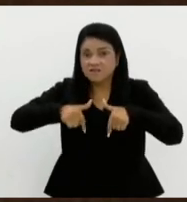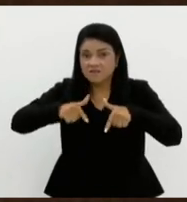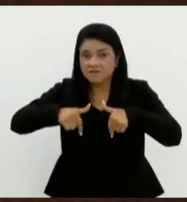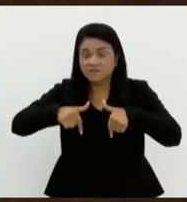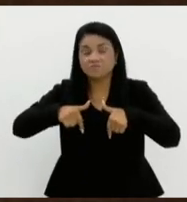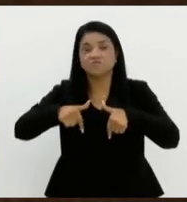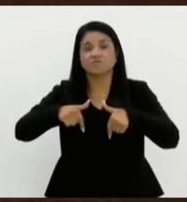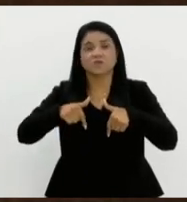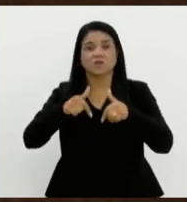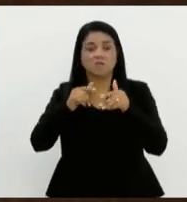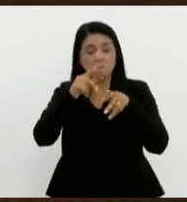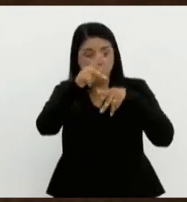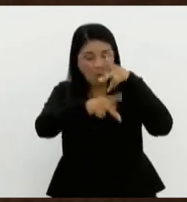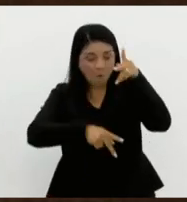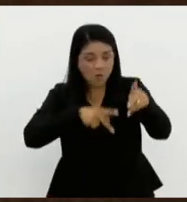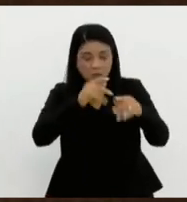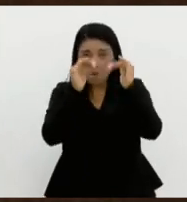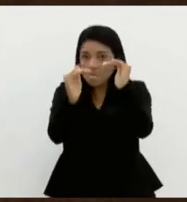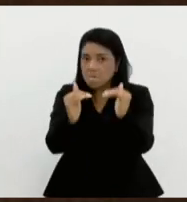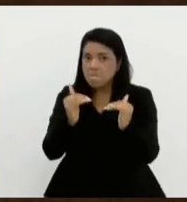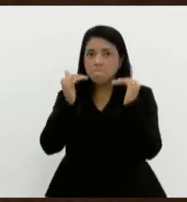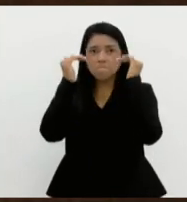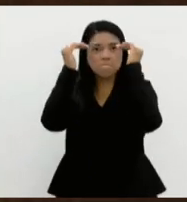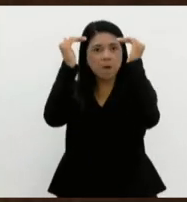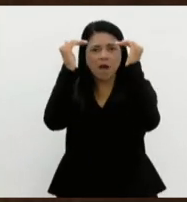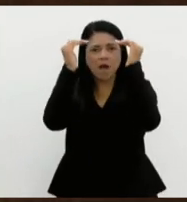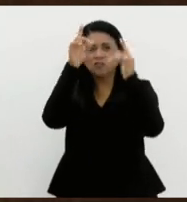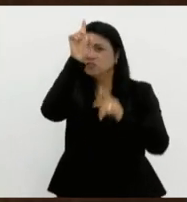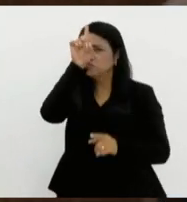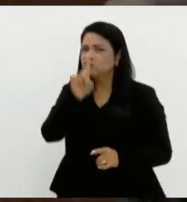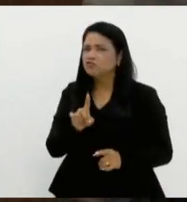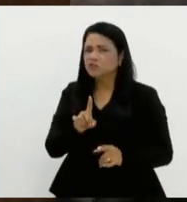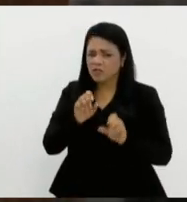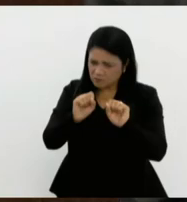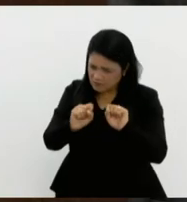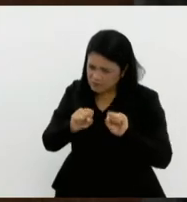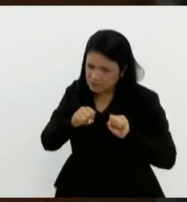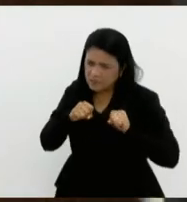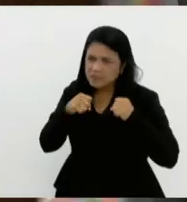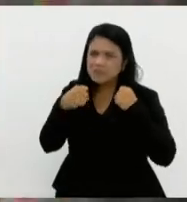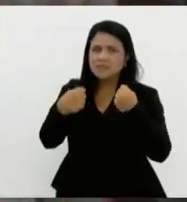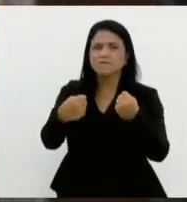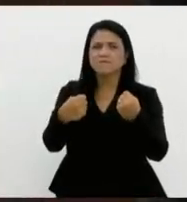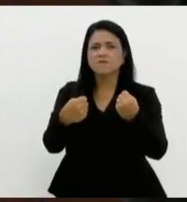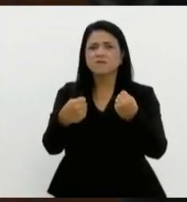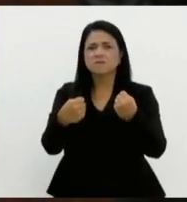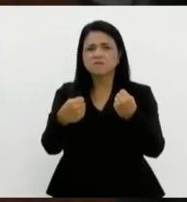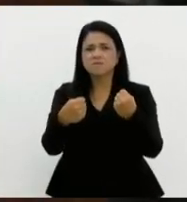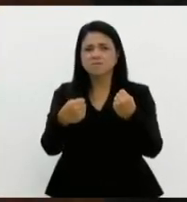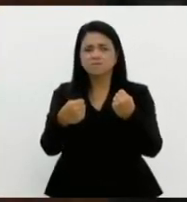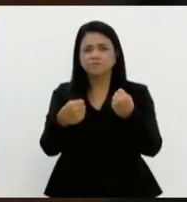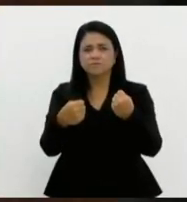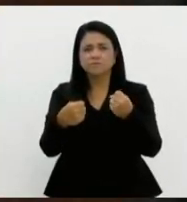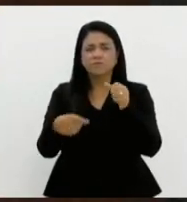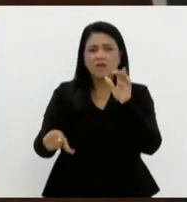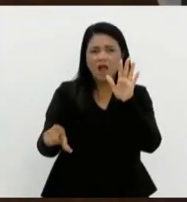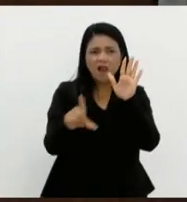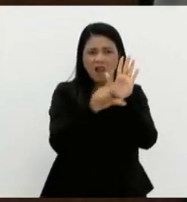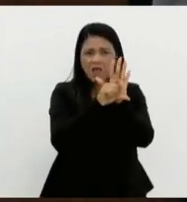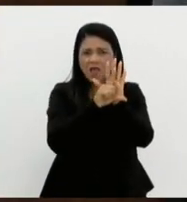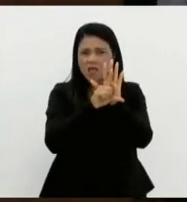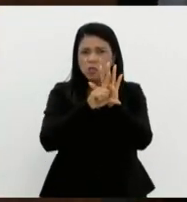tem direito à autodefesa, segundo as leis